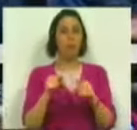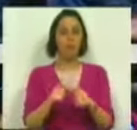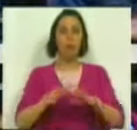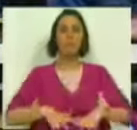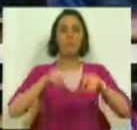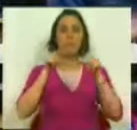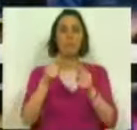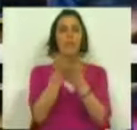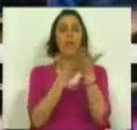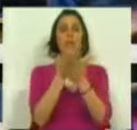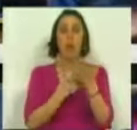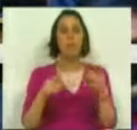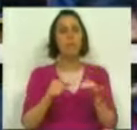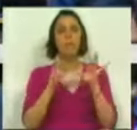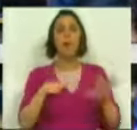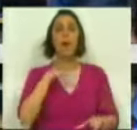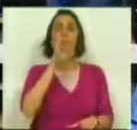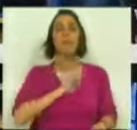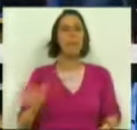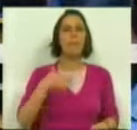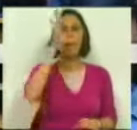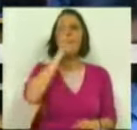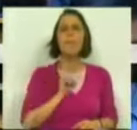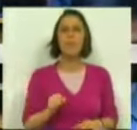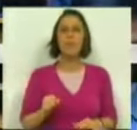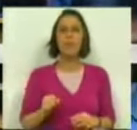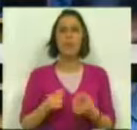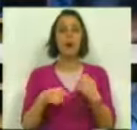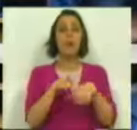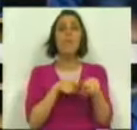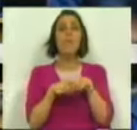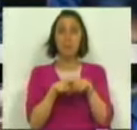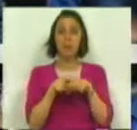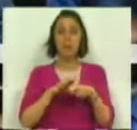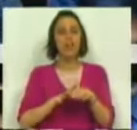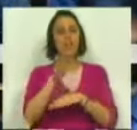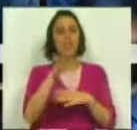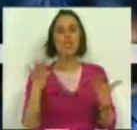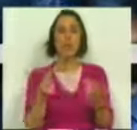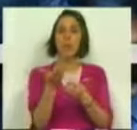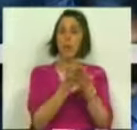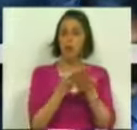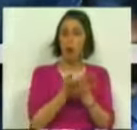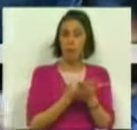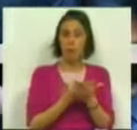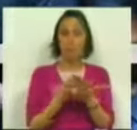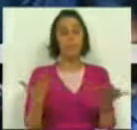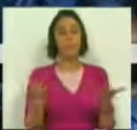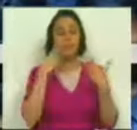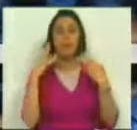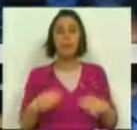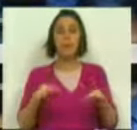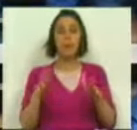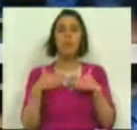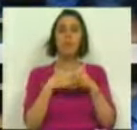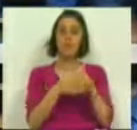para o crescimento económico. São, como disse o Sr. Primeiro-Ministro, políticas de crescimento económico. A